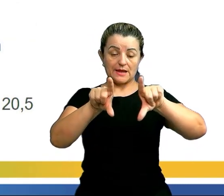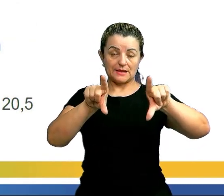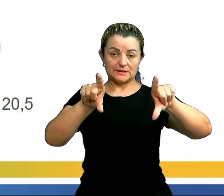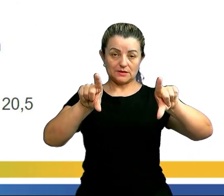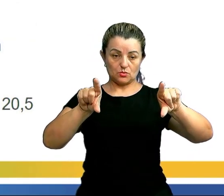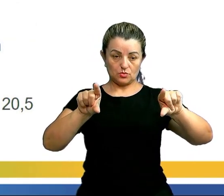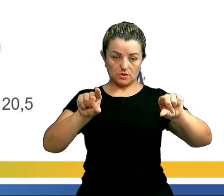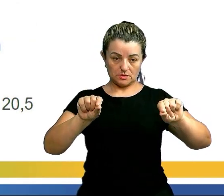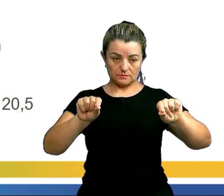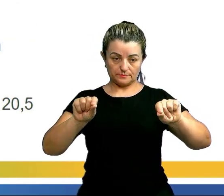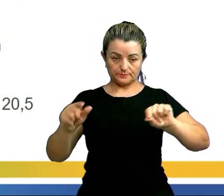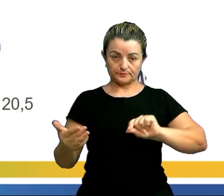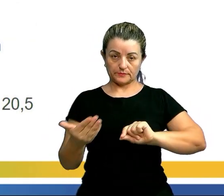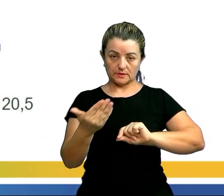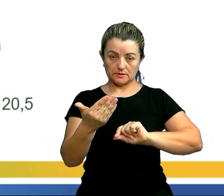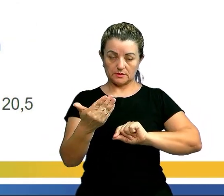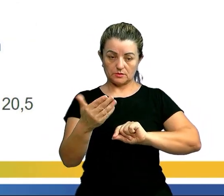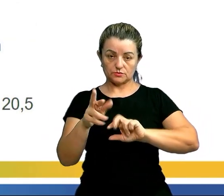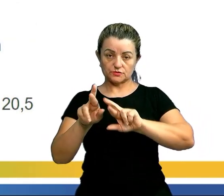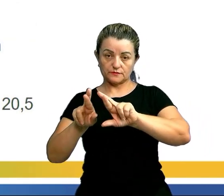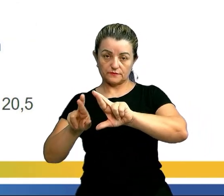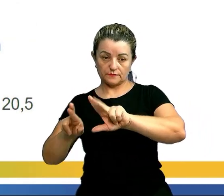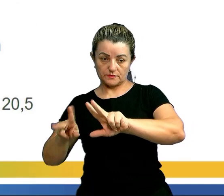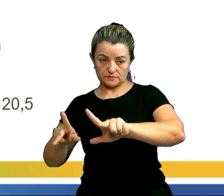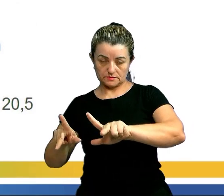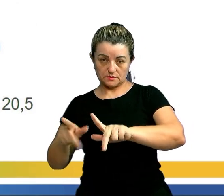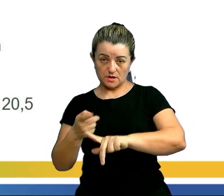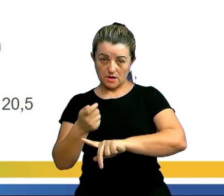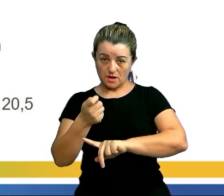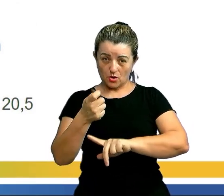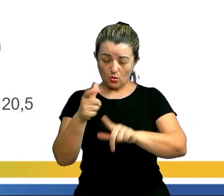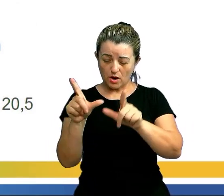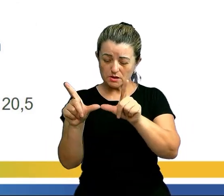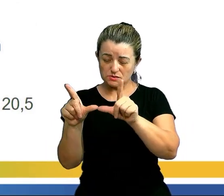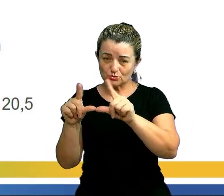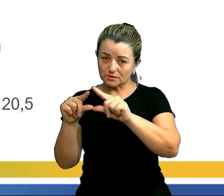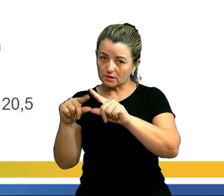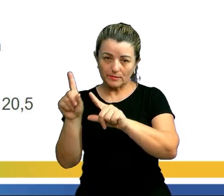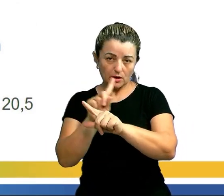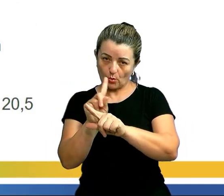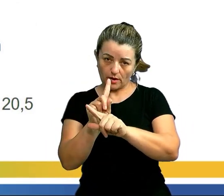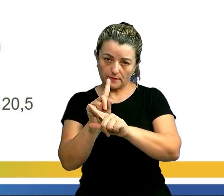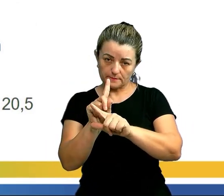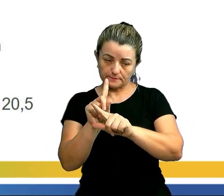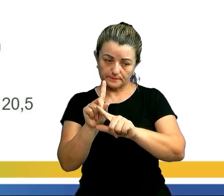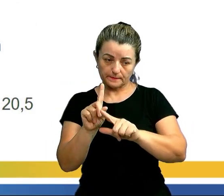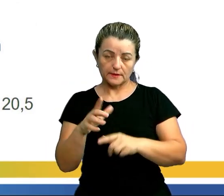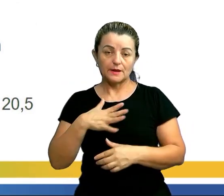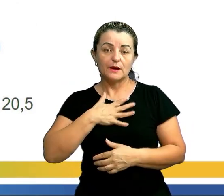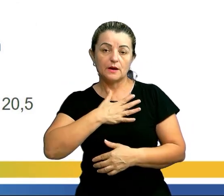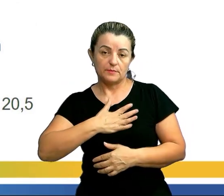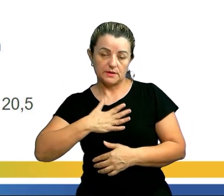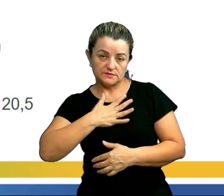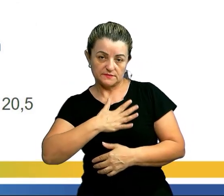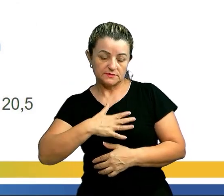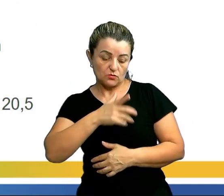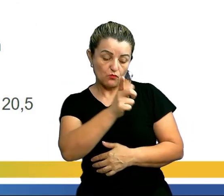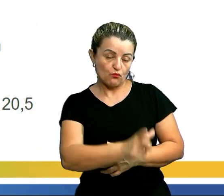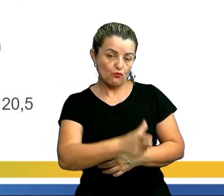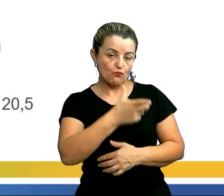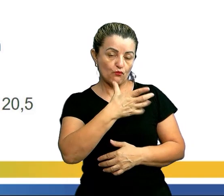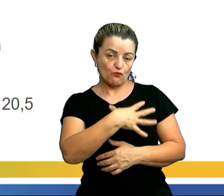retangular, tá? Cujo comprimento seja 7 metros maior que a largura. Bora mostrar isso? Nesse caso aqui, ó.